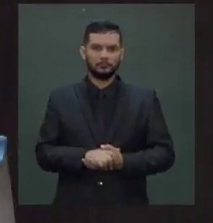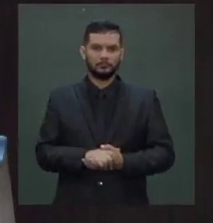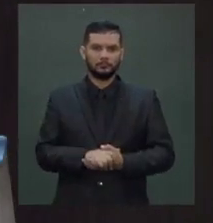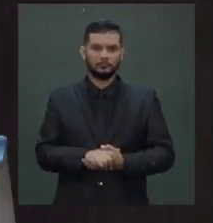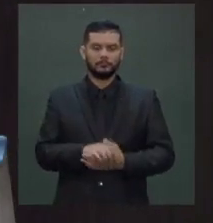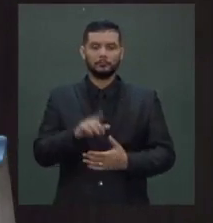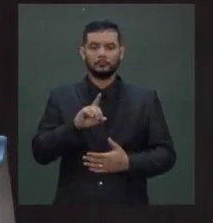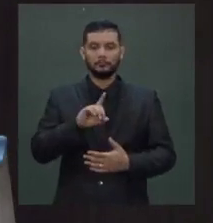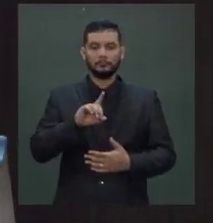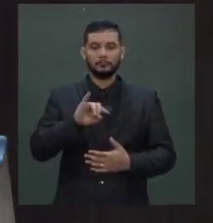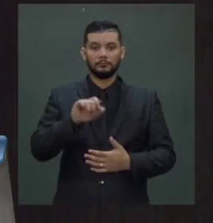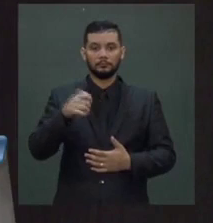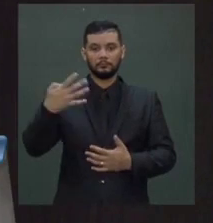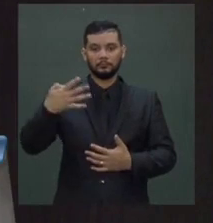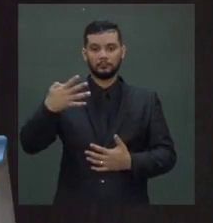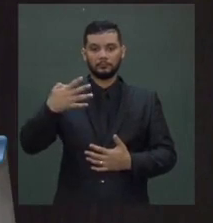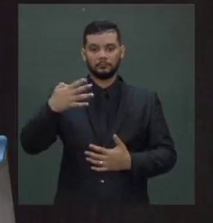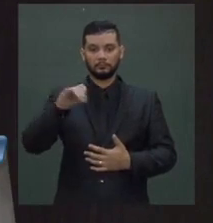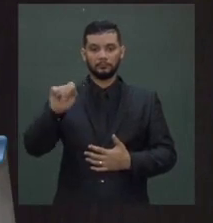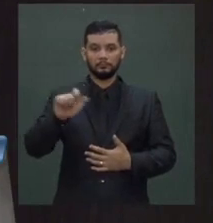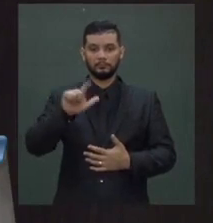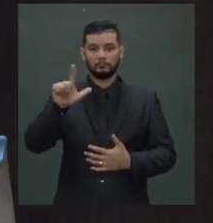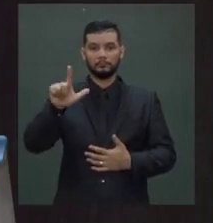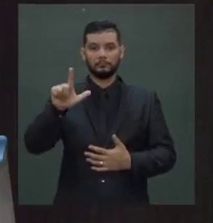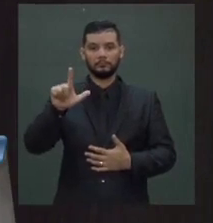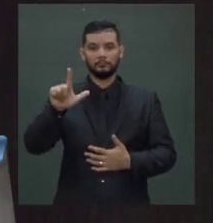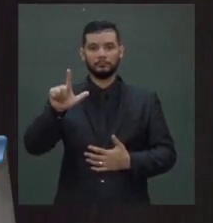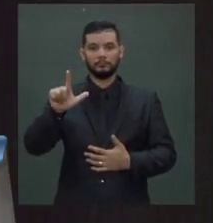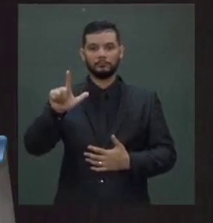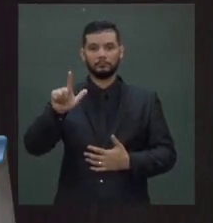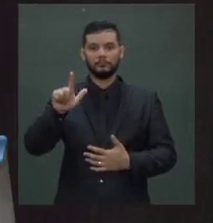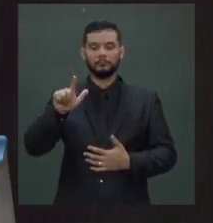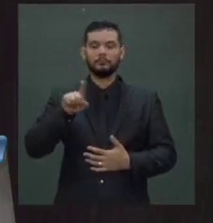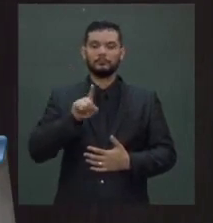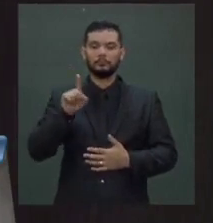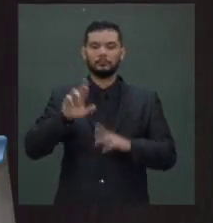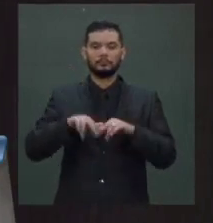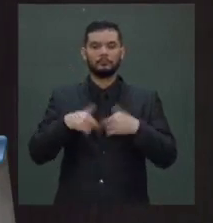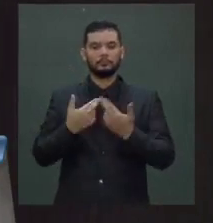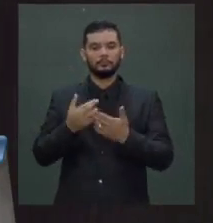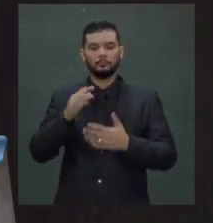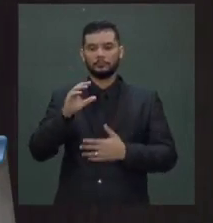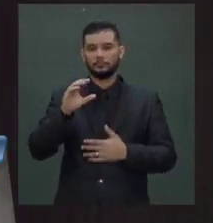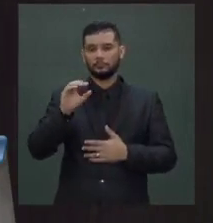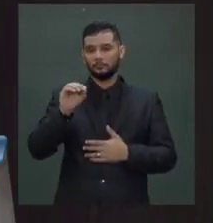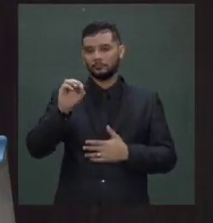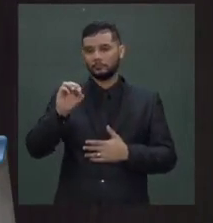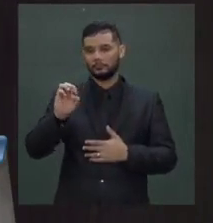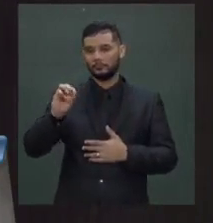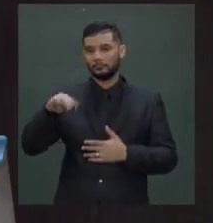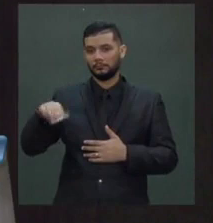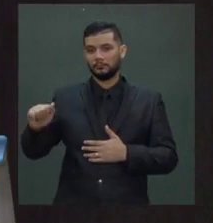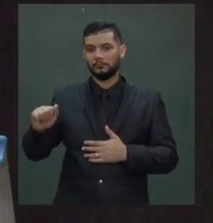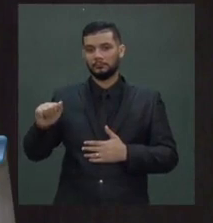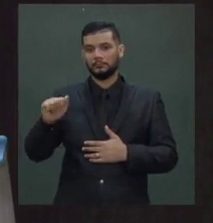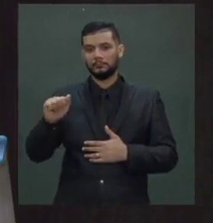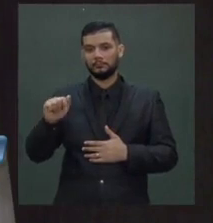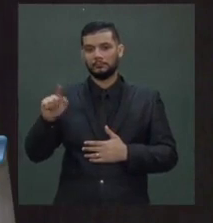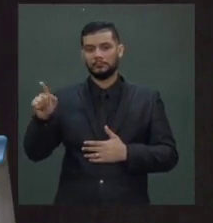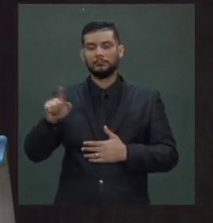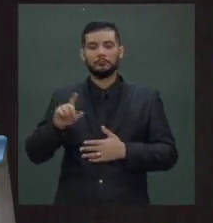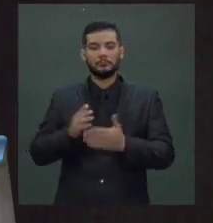Dia 4 de julho está marcada a reunião do COEMA para o licenciamento, para a aprovação